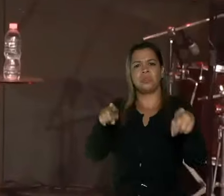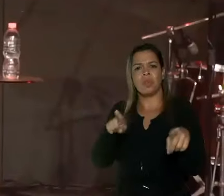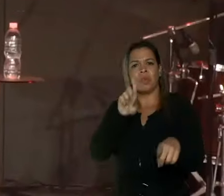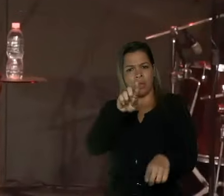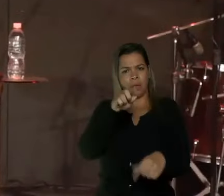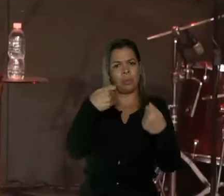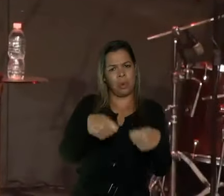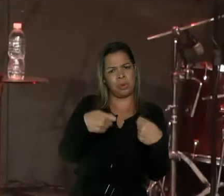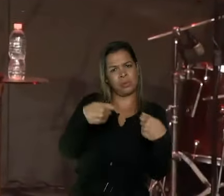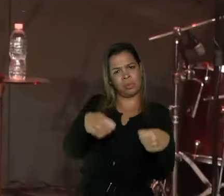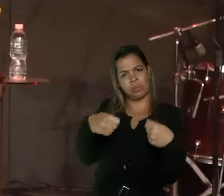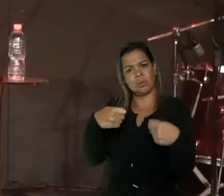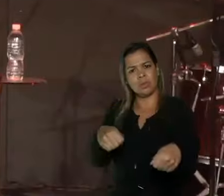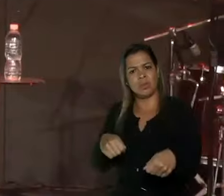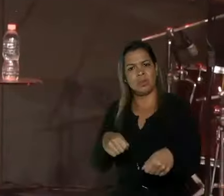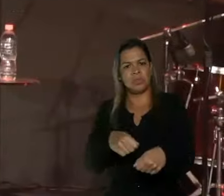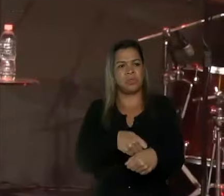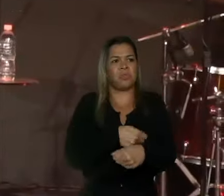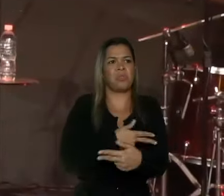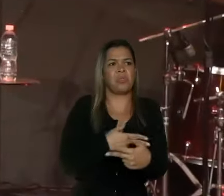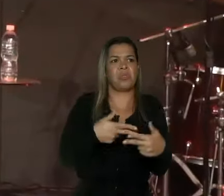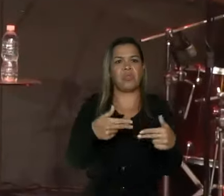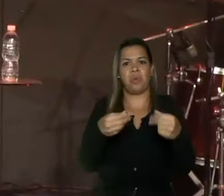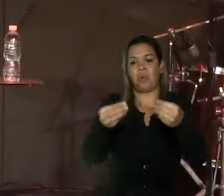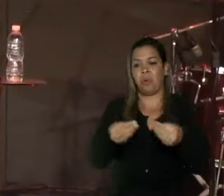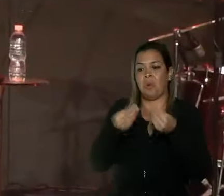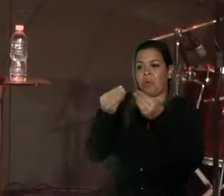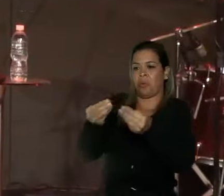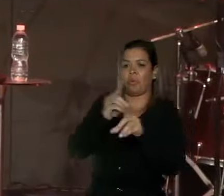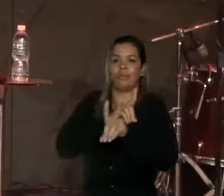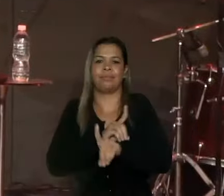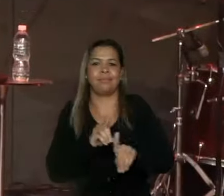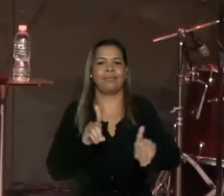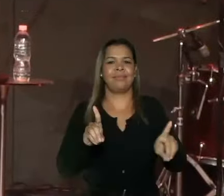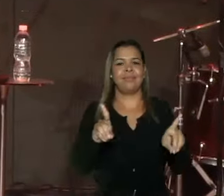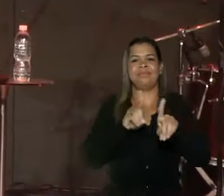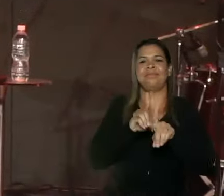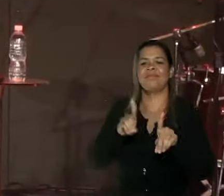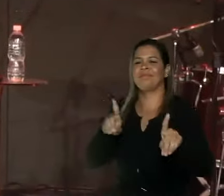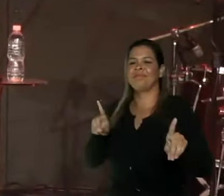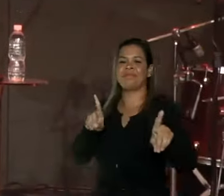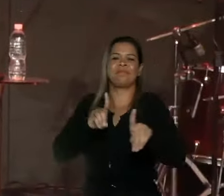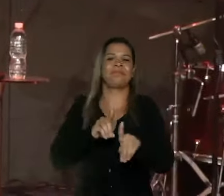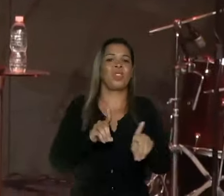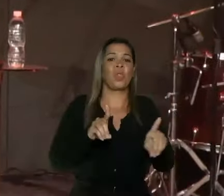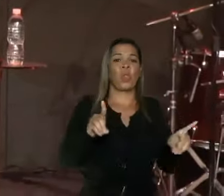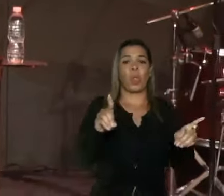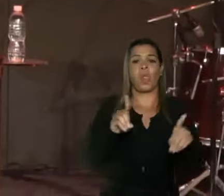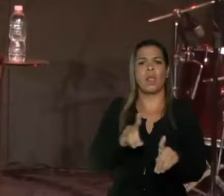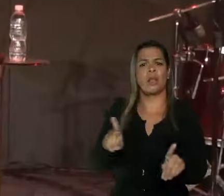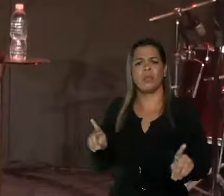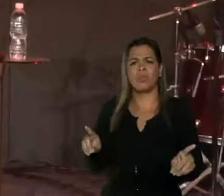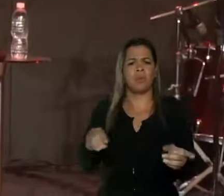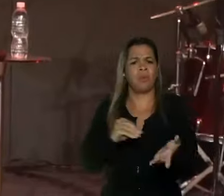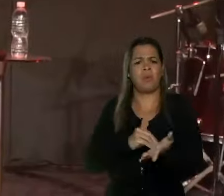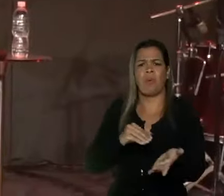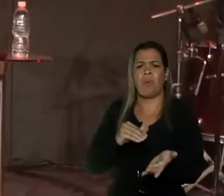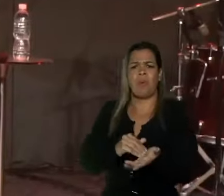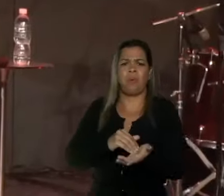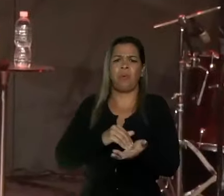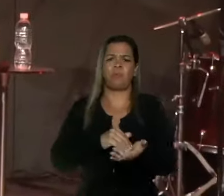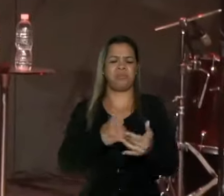precisar que alguma coisa te carregue, ó, não vá pagar, não vá pagar pra